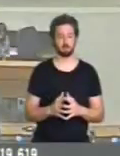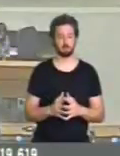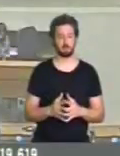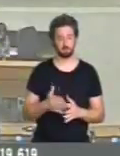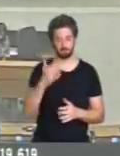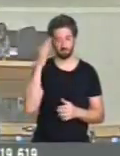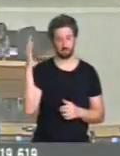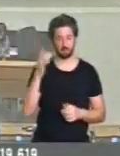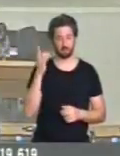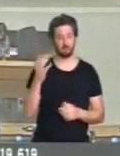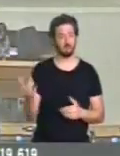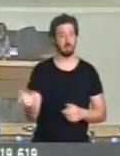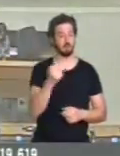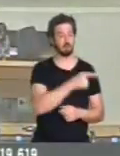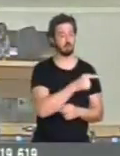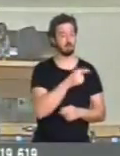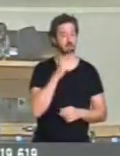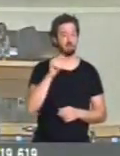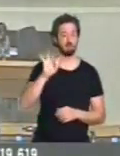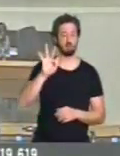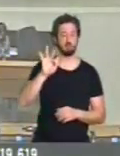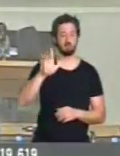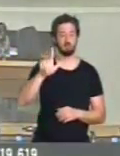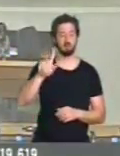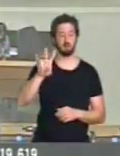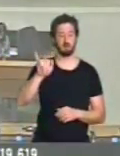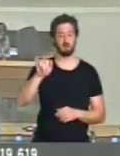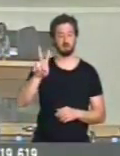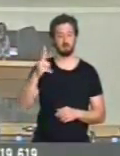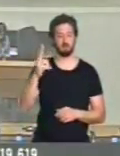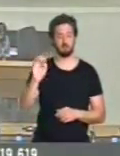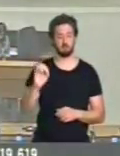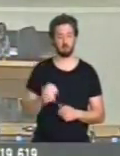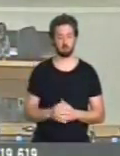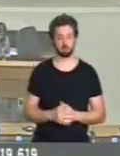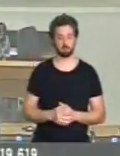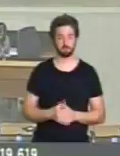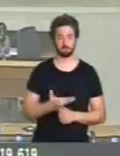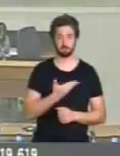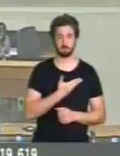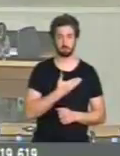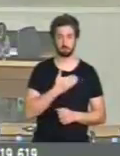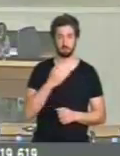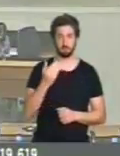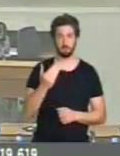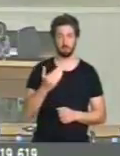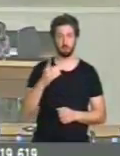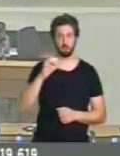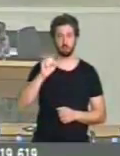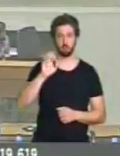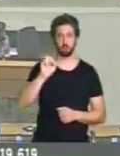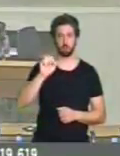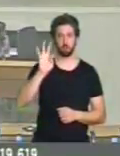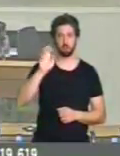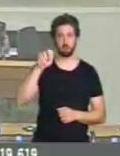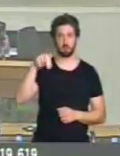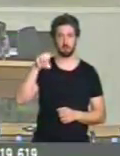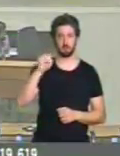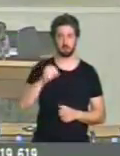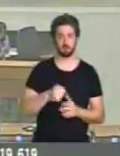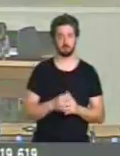Nobre deputado, com a palavra agora o deputado Flavinho. Senhor presidente, caro amigo deputado Sóstenes, nobres